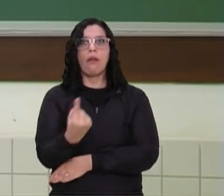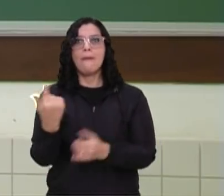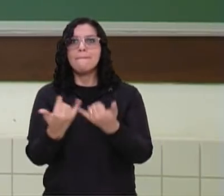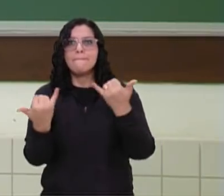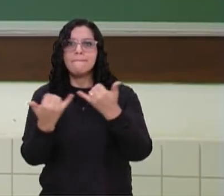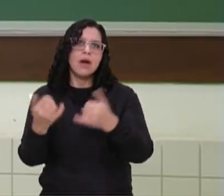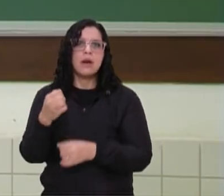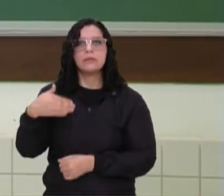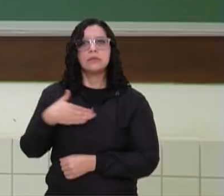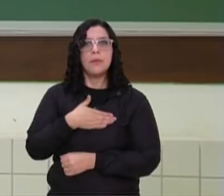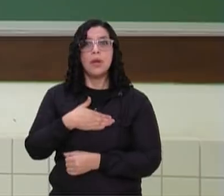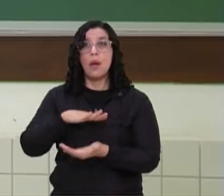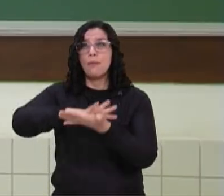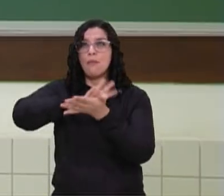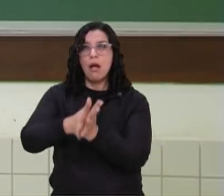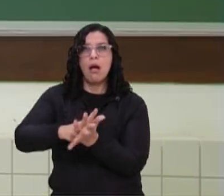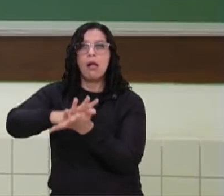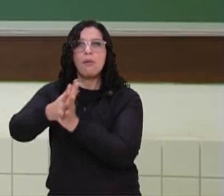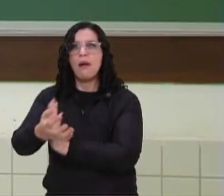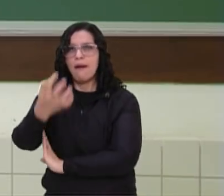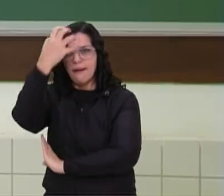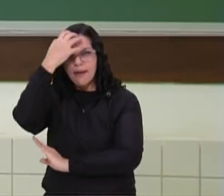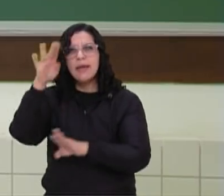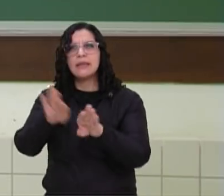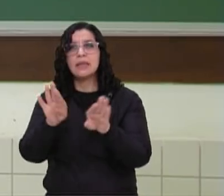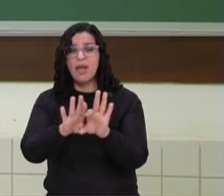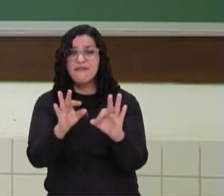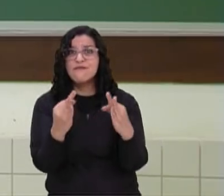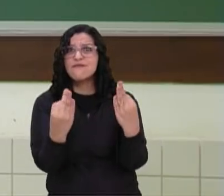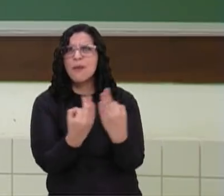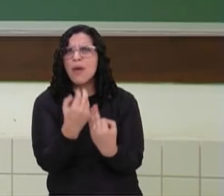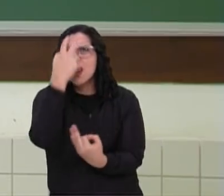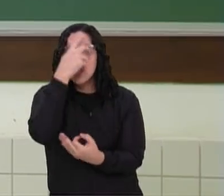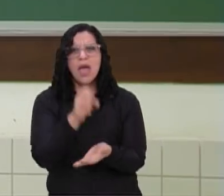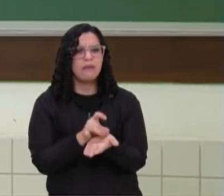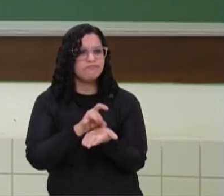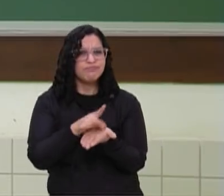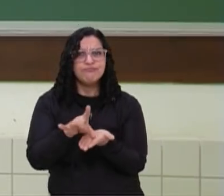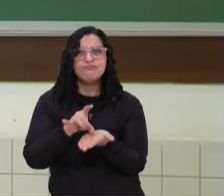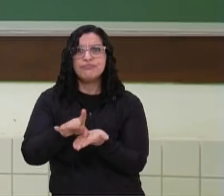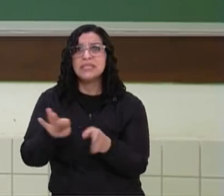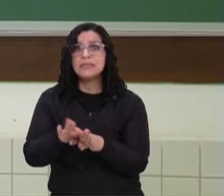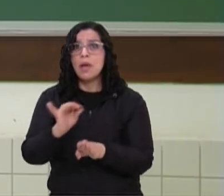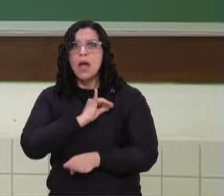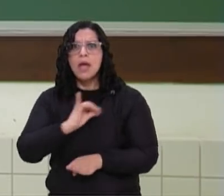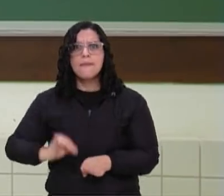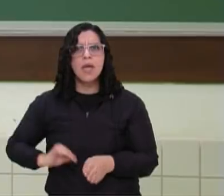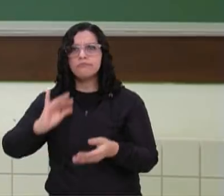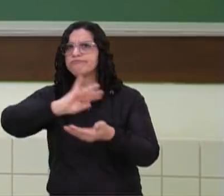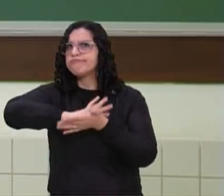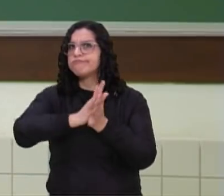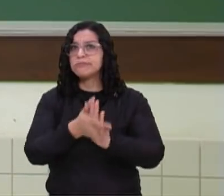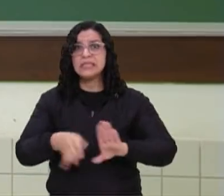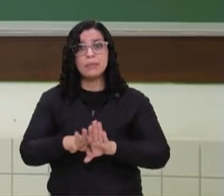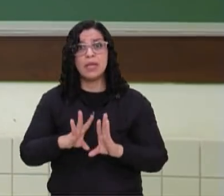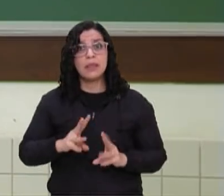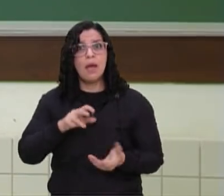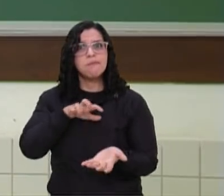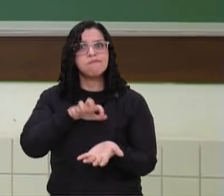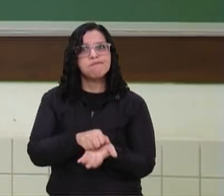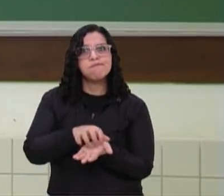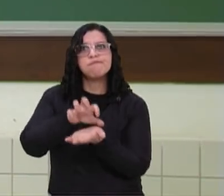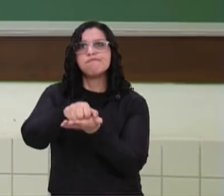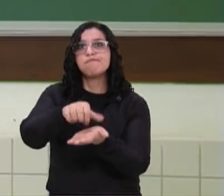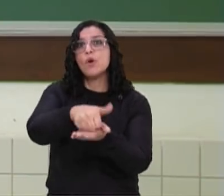na Europa, que matou reis, expulsou famílias reais, acabou com impérios, anexou territórios.